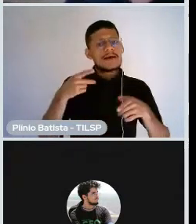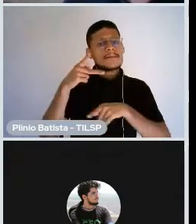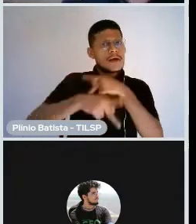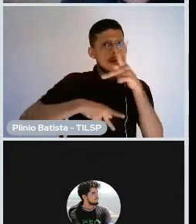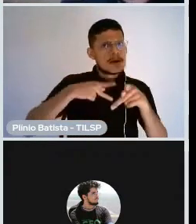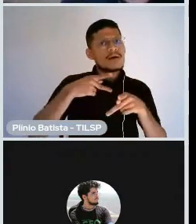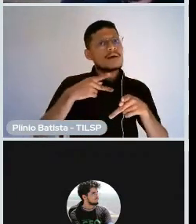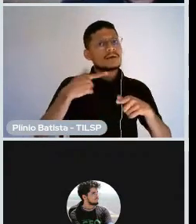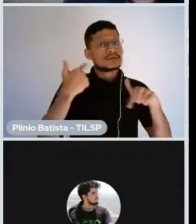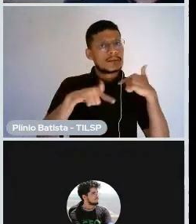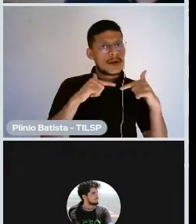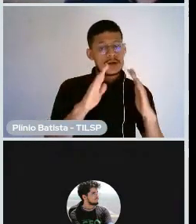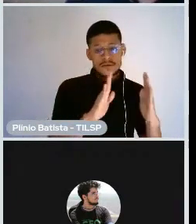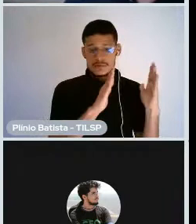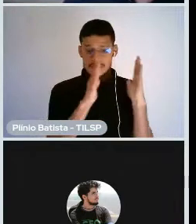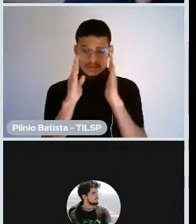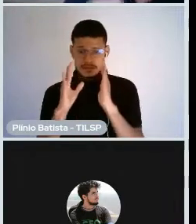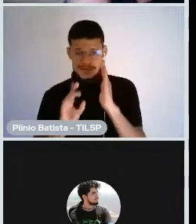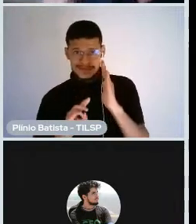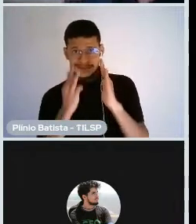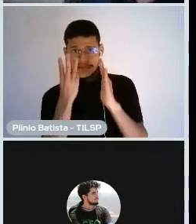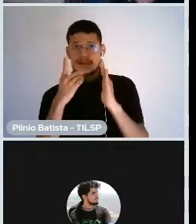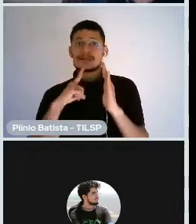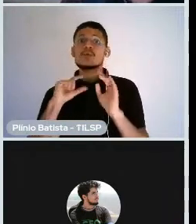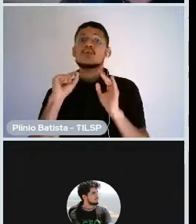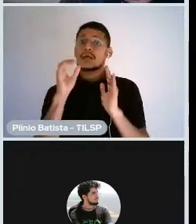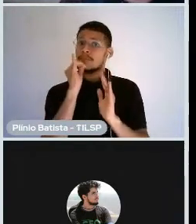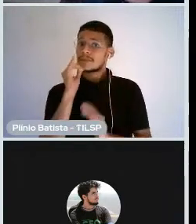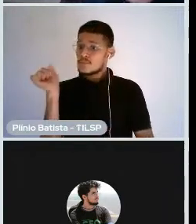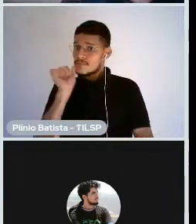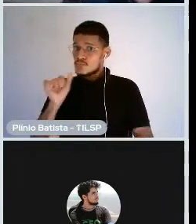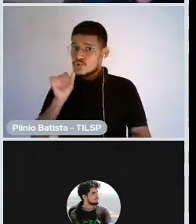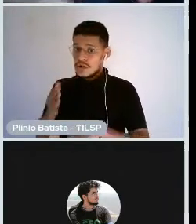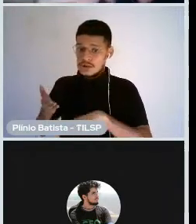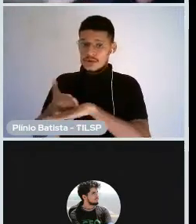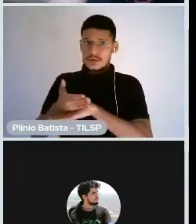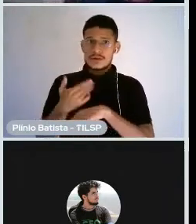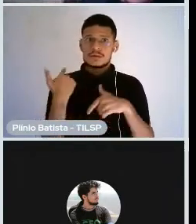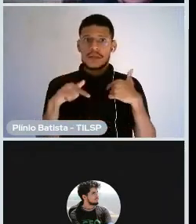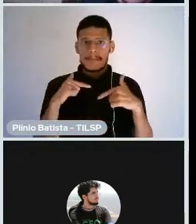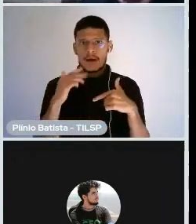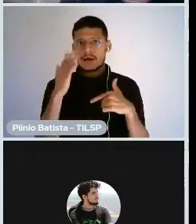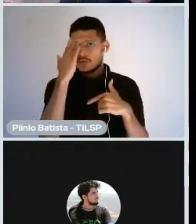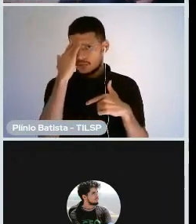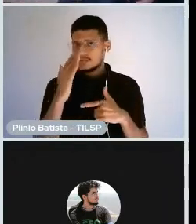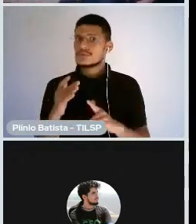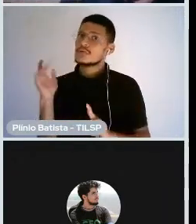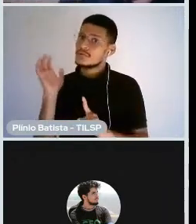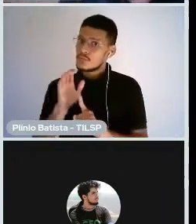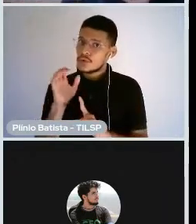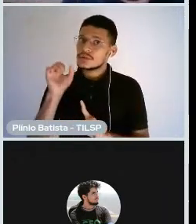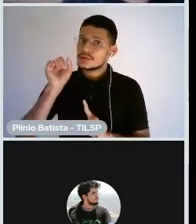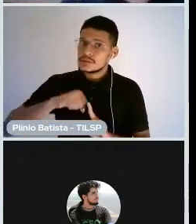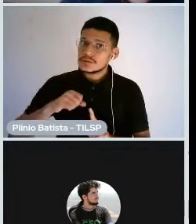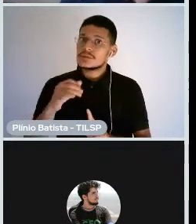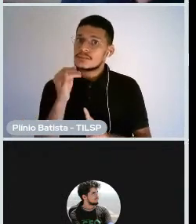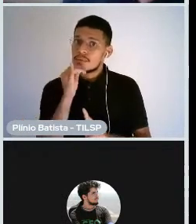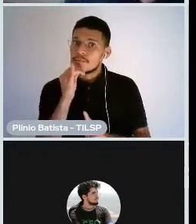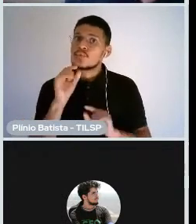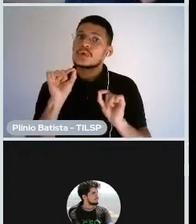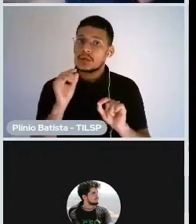para a fase 3, a gente tem, por exemplo, a inserção direta da mulher no mercado de trabalho. Isso influencia na taxa de